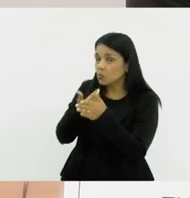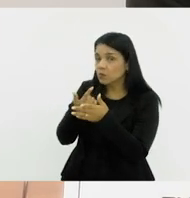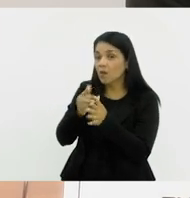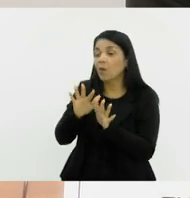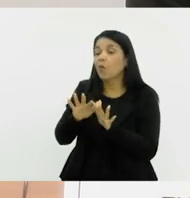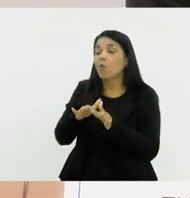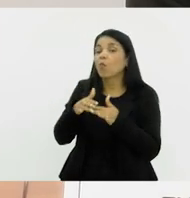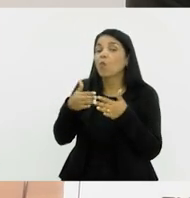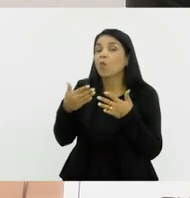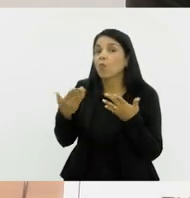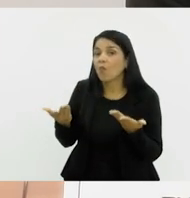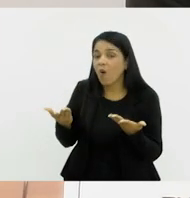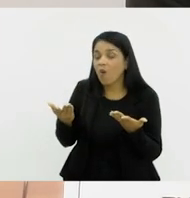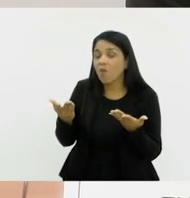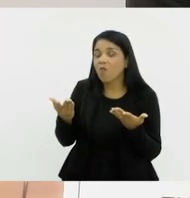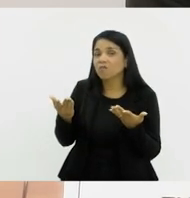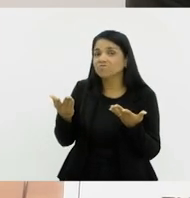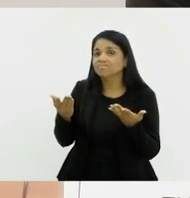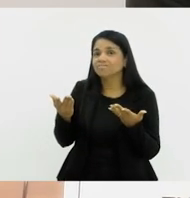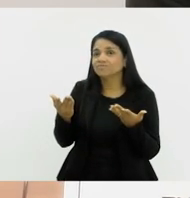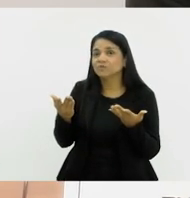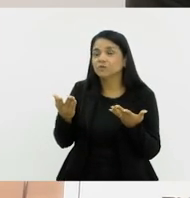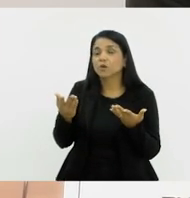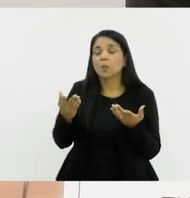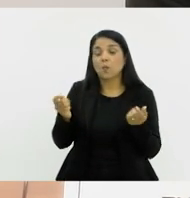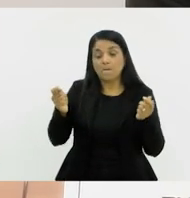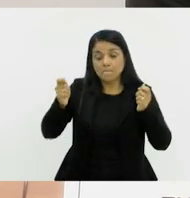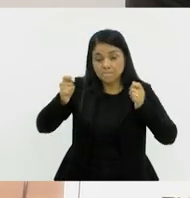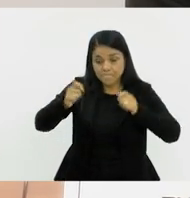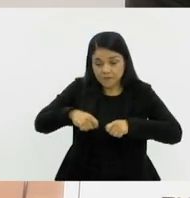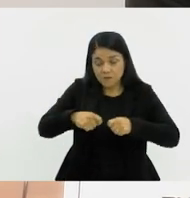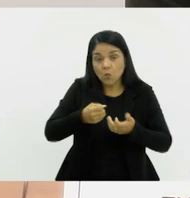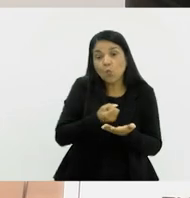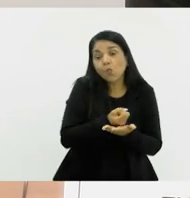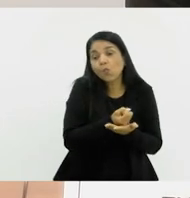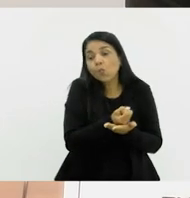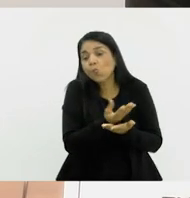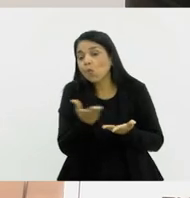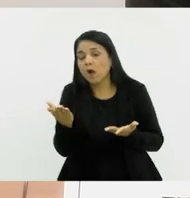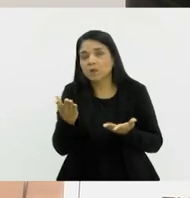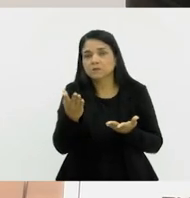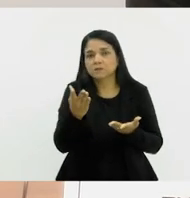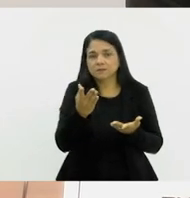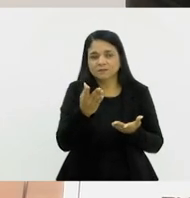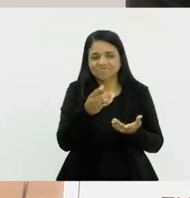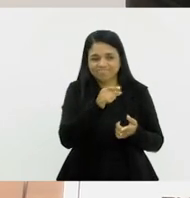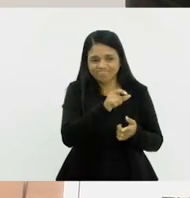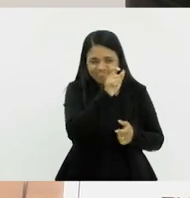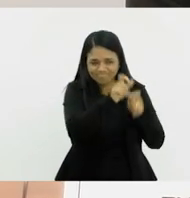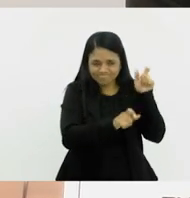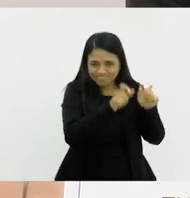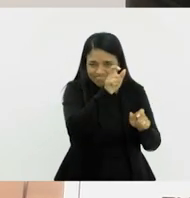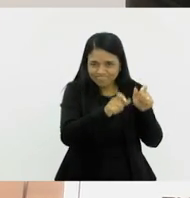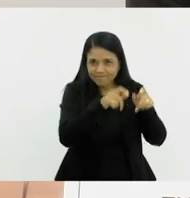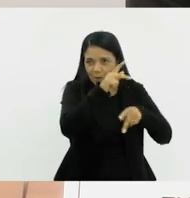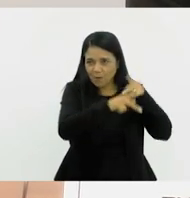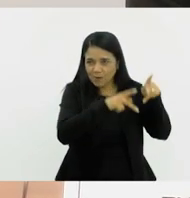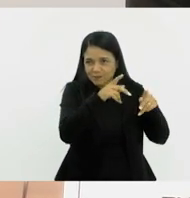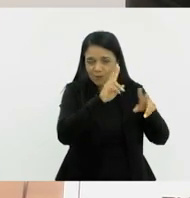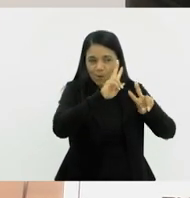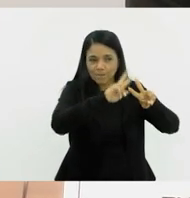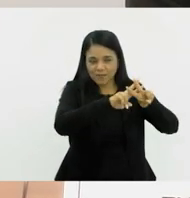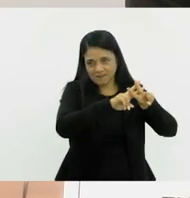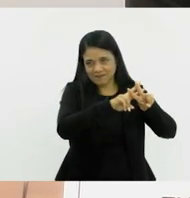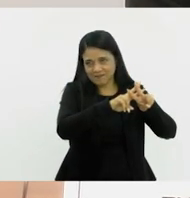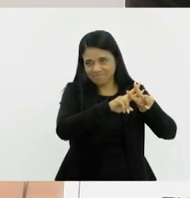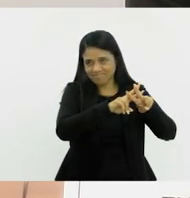qual será a capacidade do sanatório para o atendimento daquela população? É óbvio, imagino eu, que